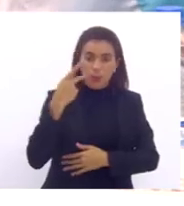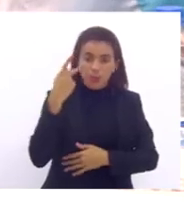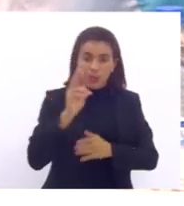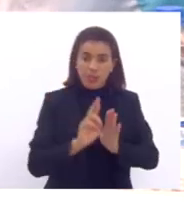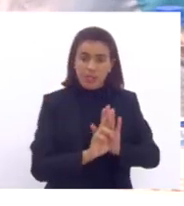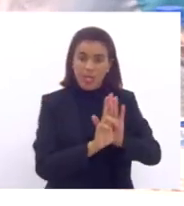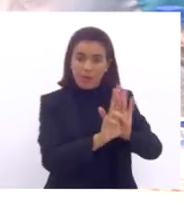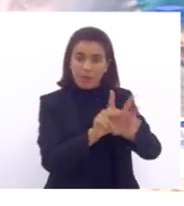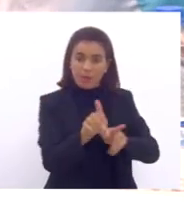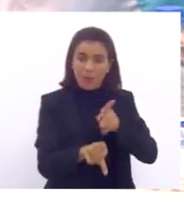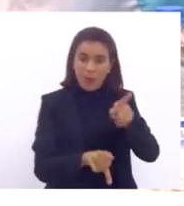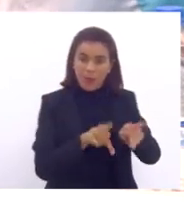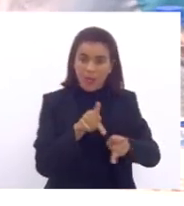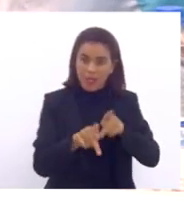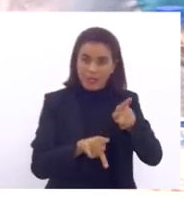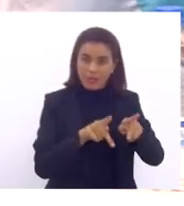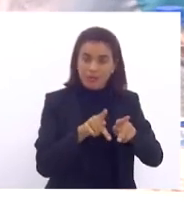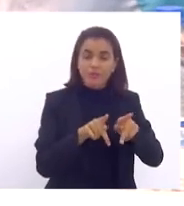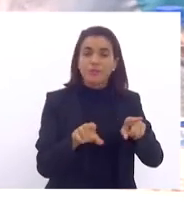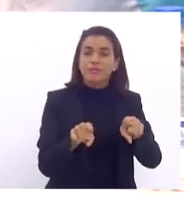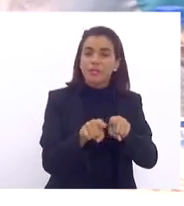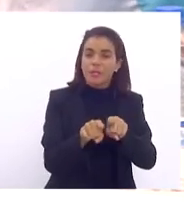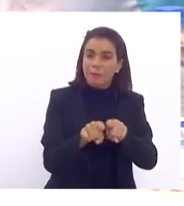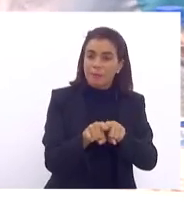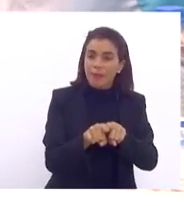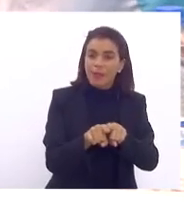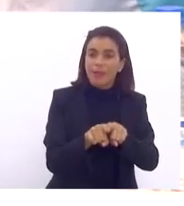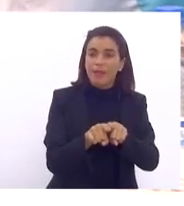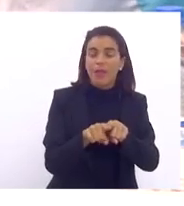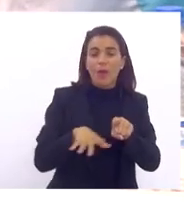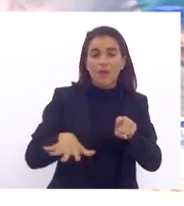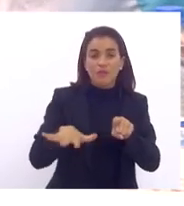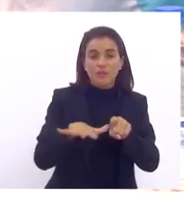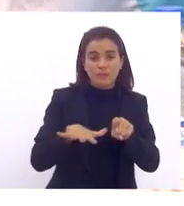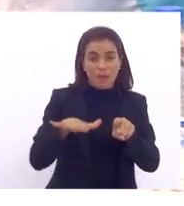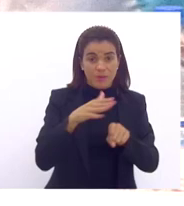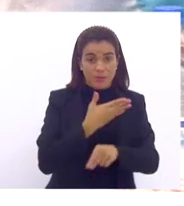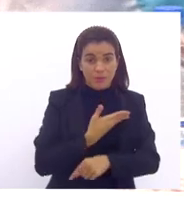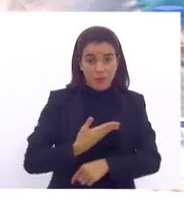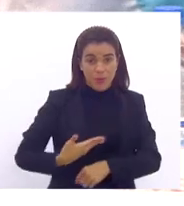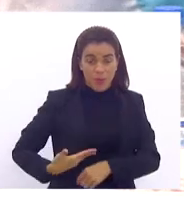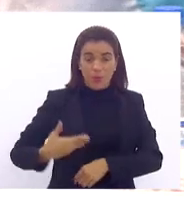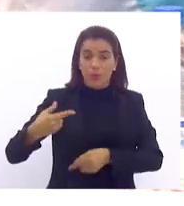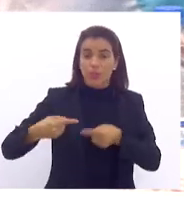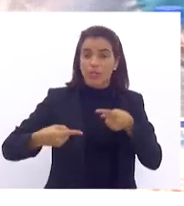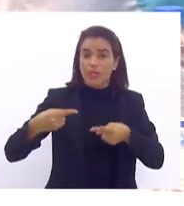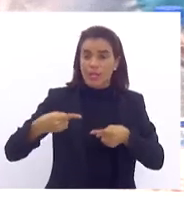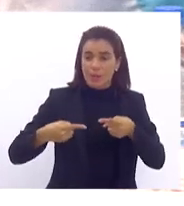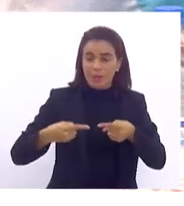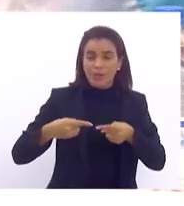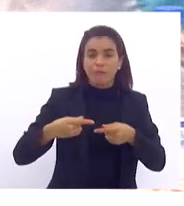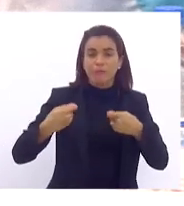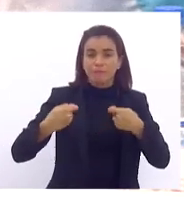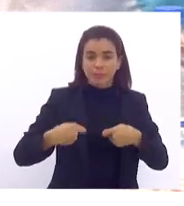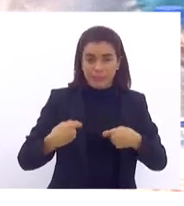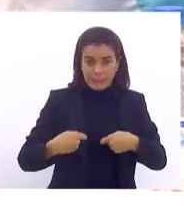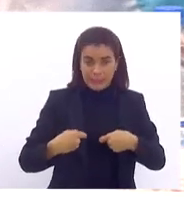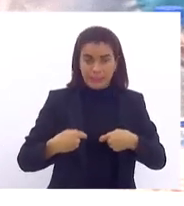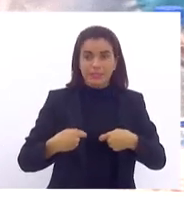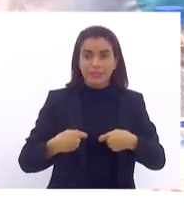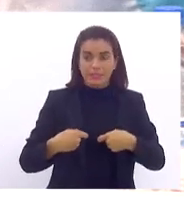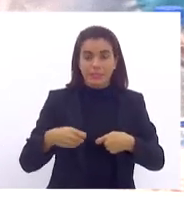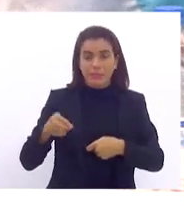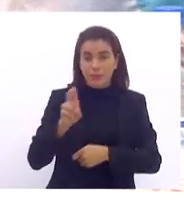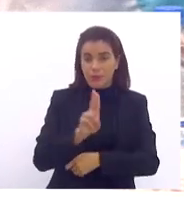representantes populares seriam também um um espaço público um fórum público de debate em que deveria tanto ser